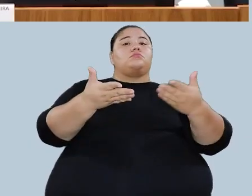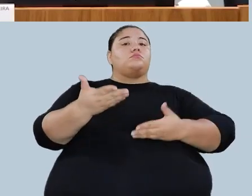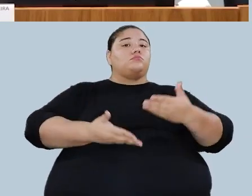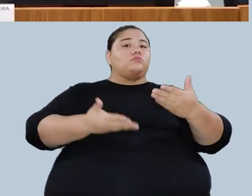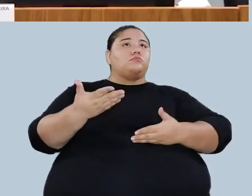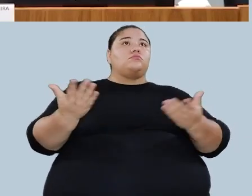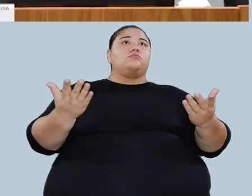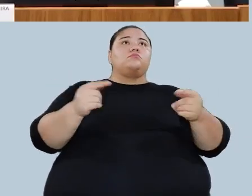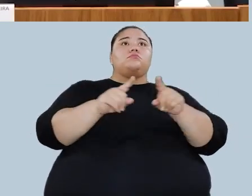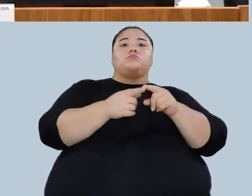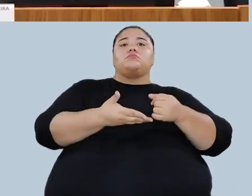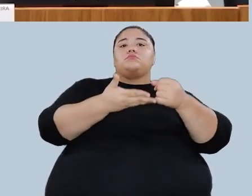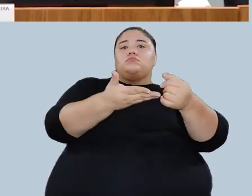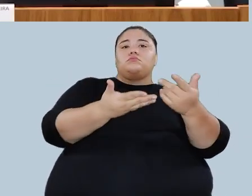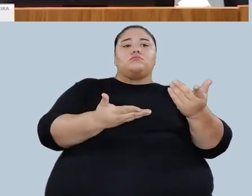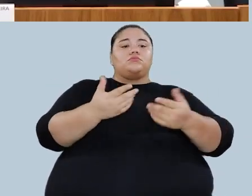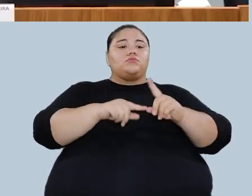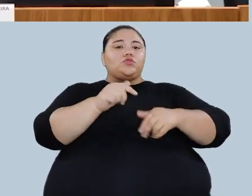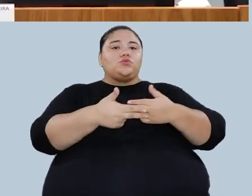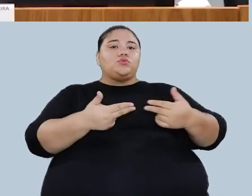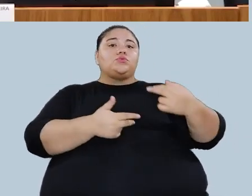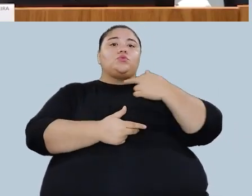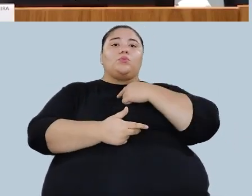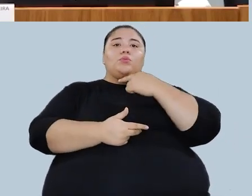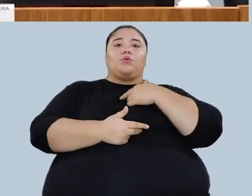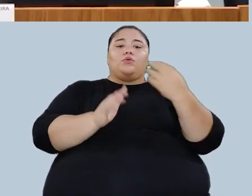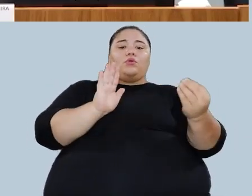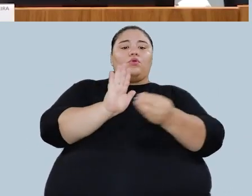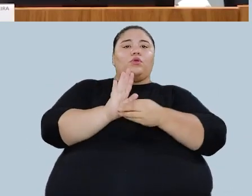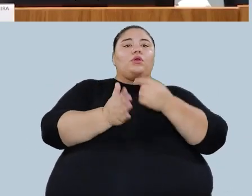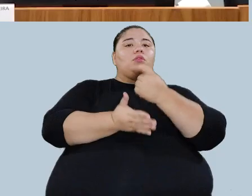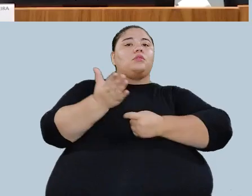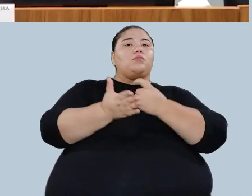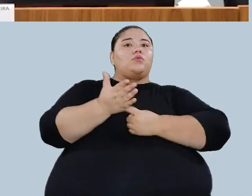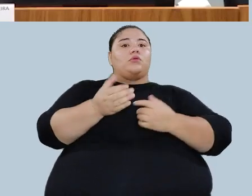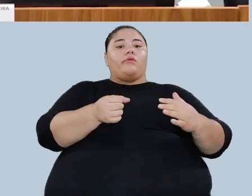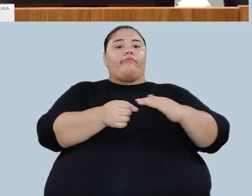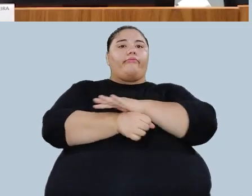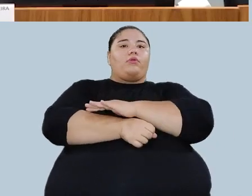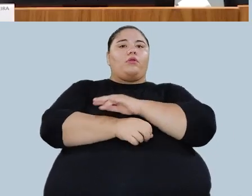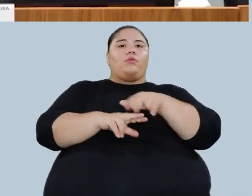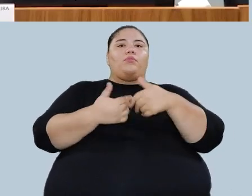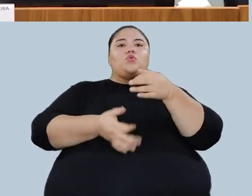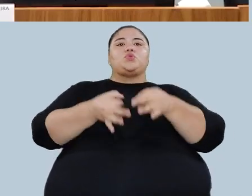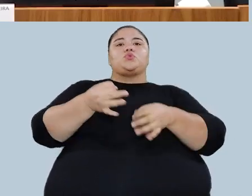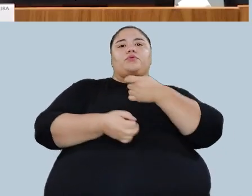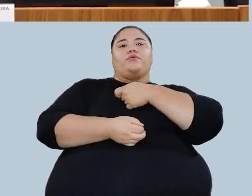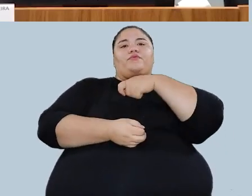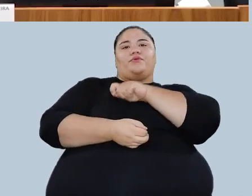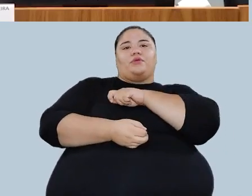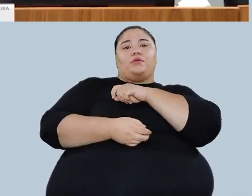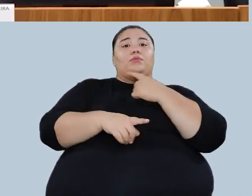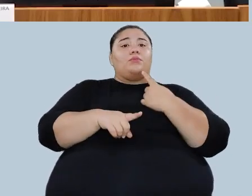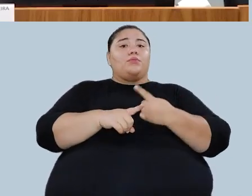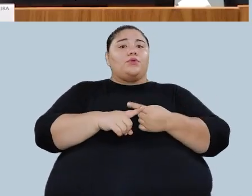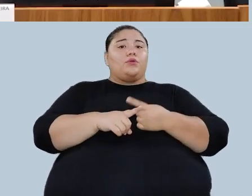certo produto, que hoje também você não pode simplesmente aplicar uma tributação cheia a pretexto de fazer justiça fiscal, porque